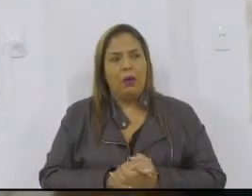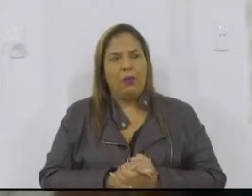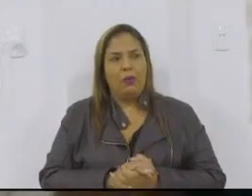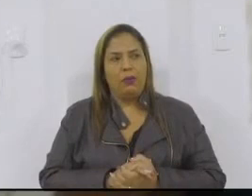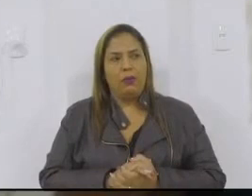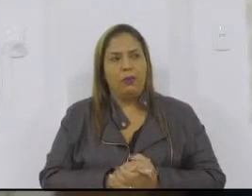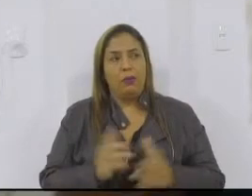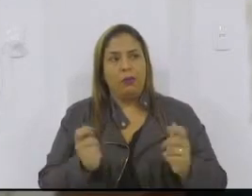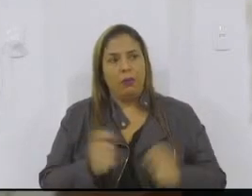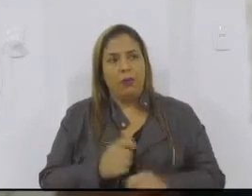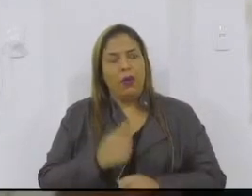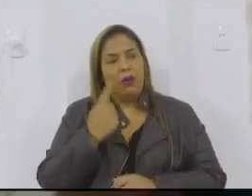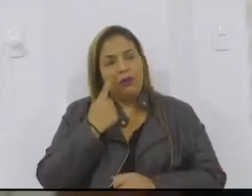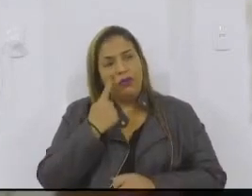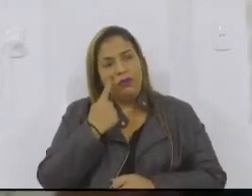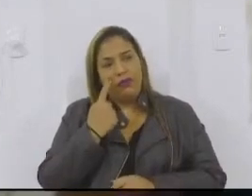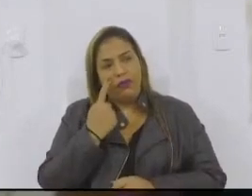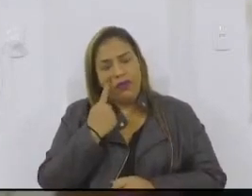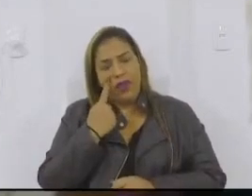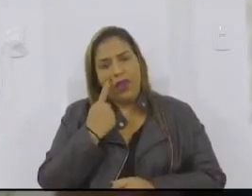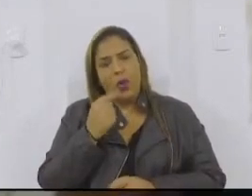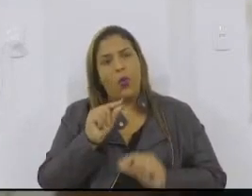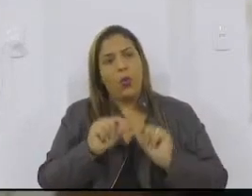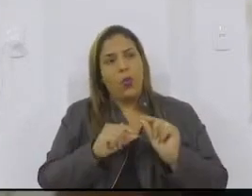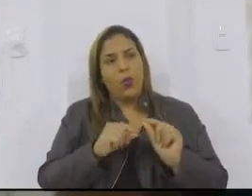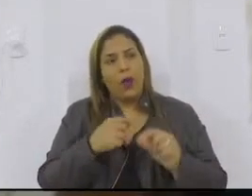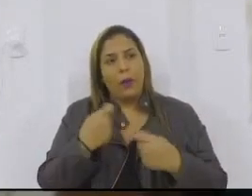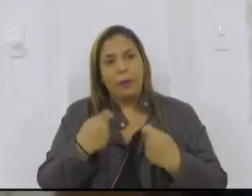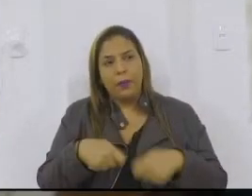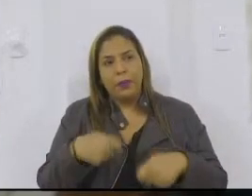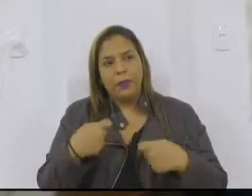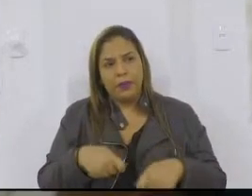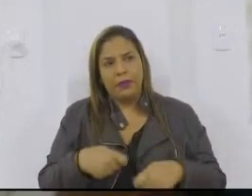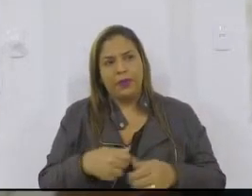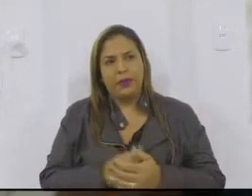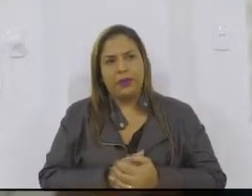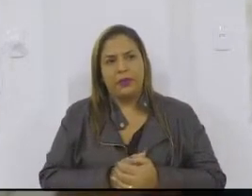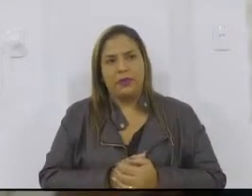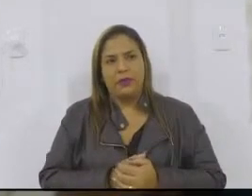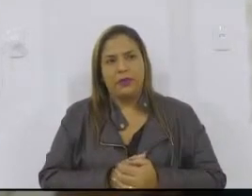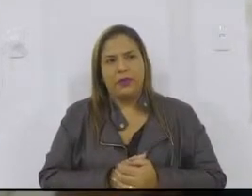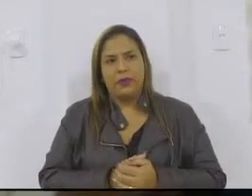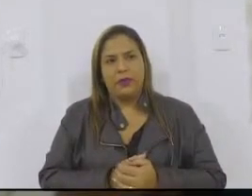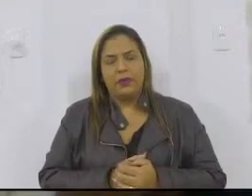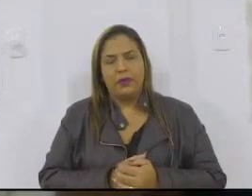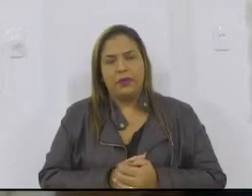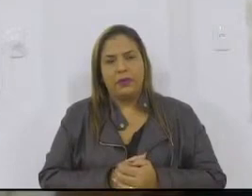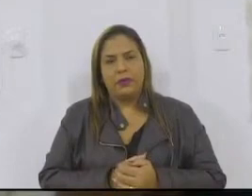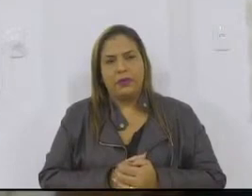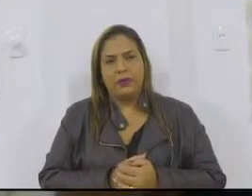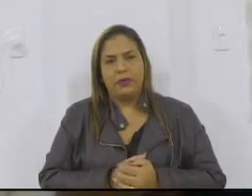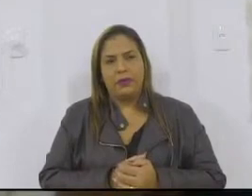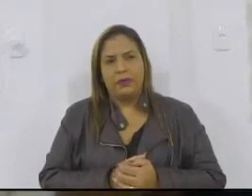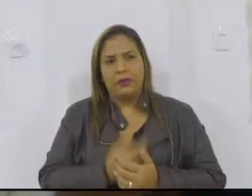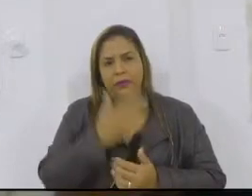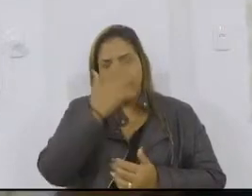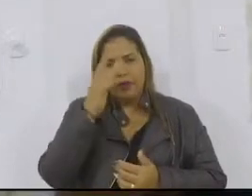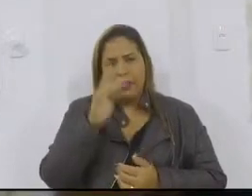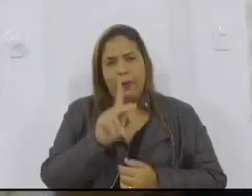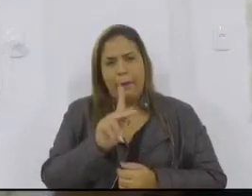ele possa, ele vai ver a necessidade da população. Ele trazer ao agente de saúde realmente a necessidade